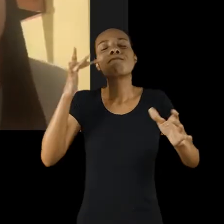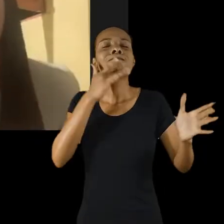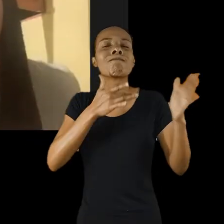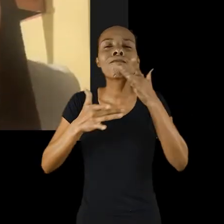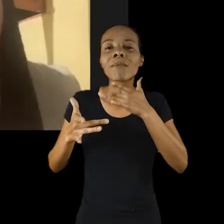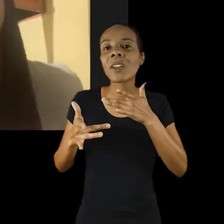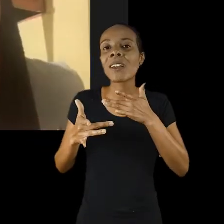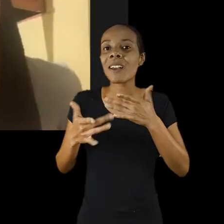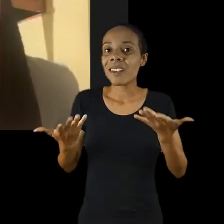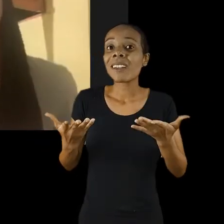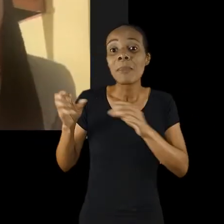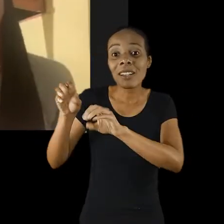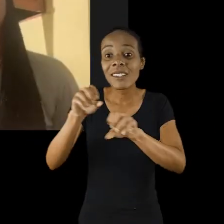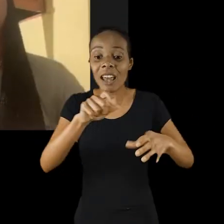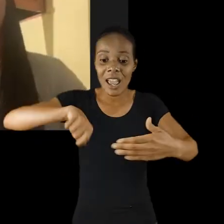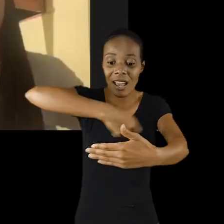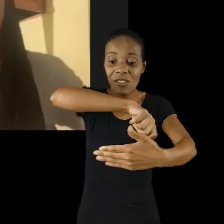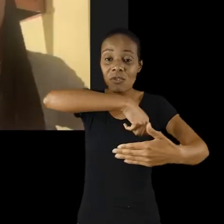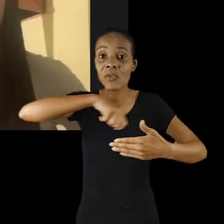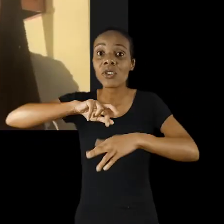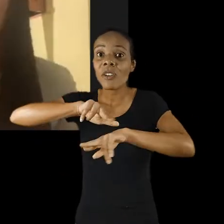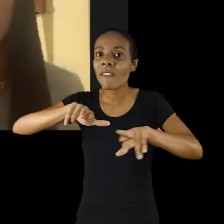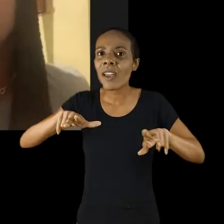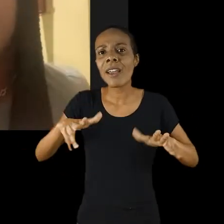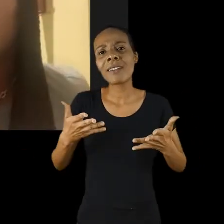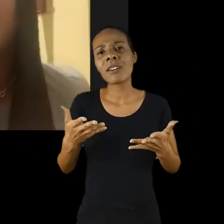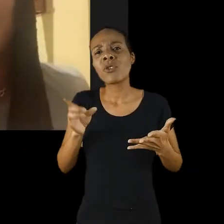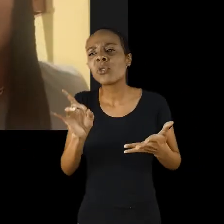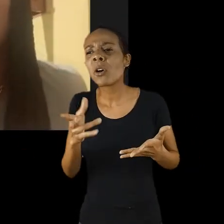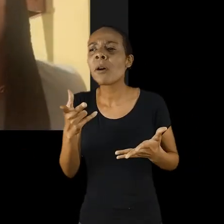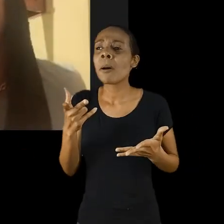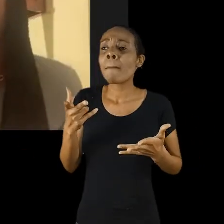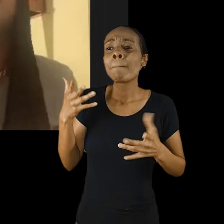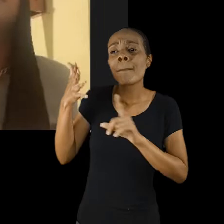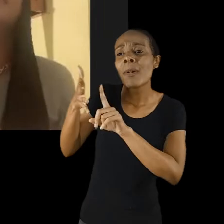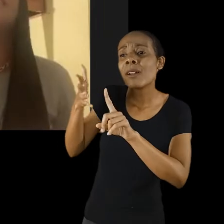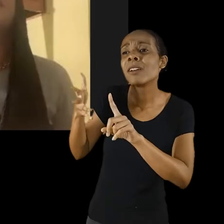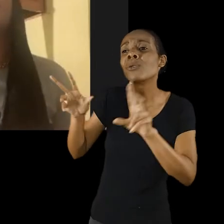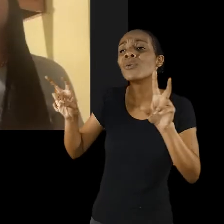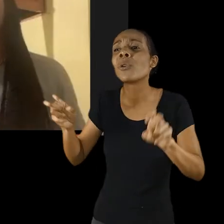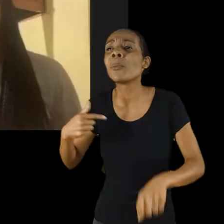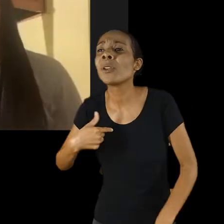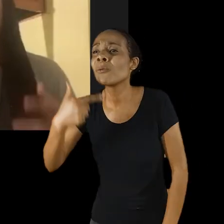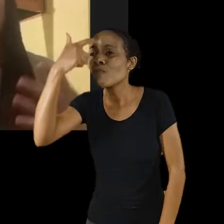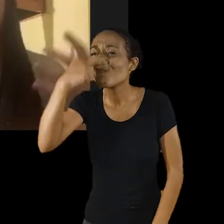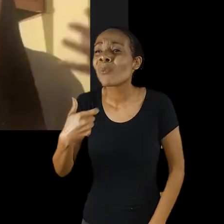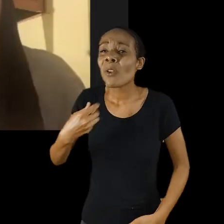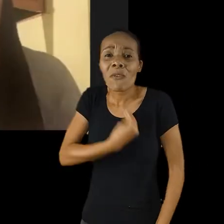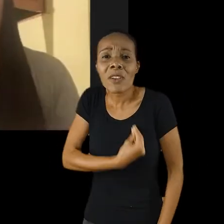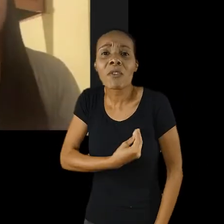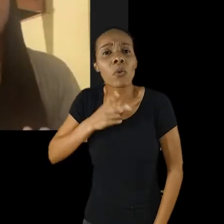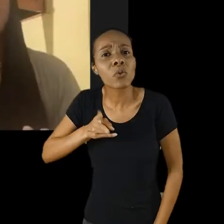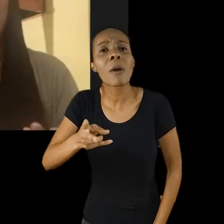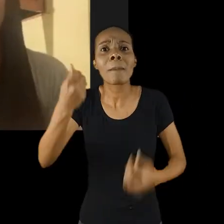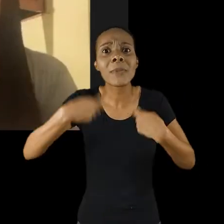falando porque eu quero ficar viva, sabe? Então, assim como eu sinto esse acalento, eu quero ser esse acalento. Então, acaba que eu